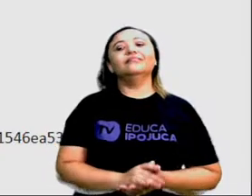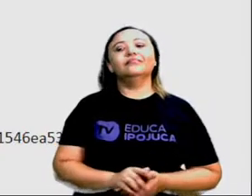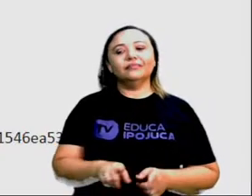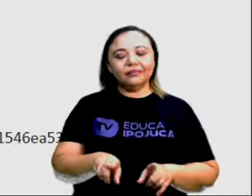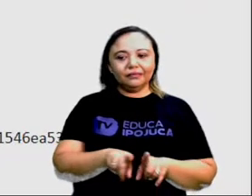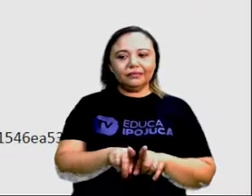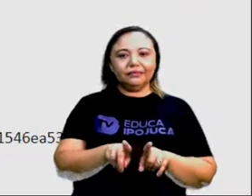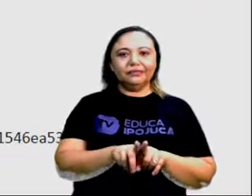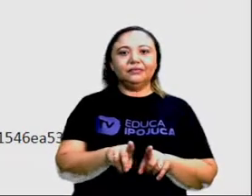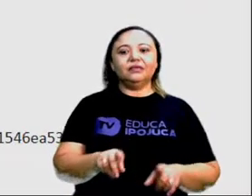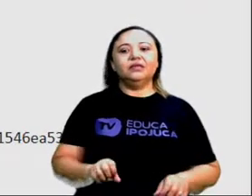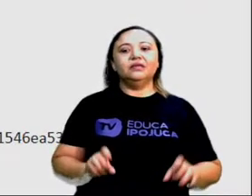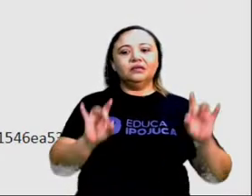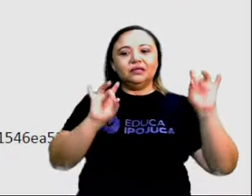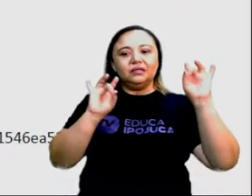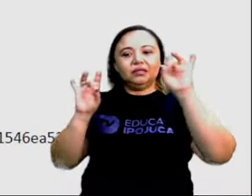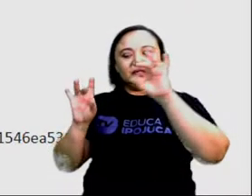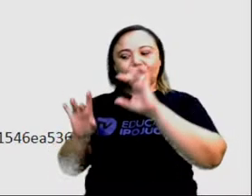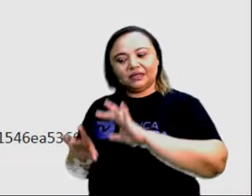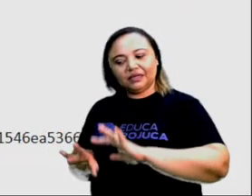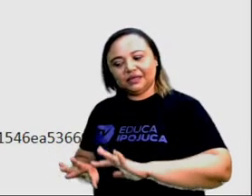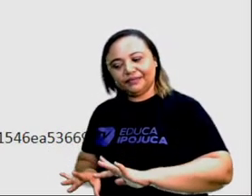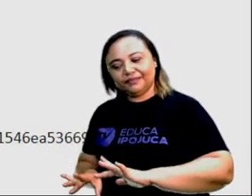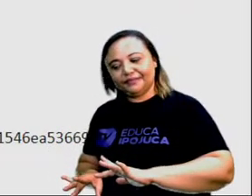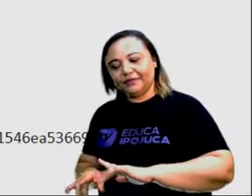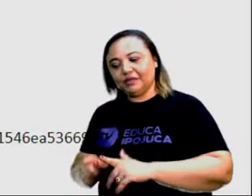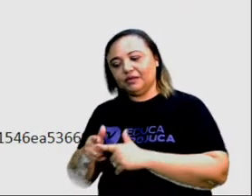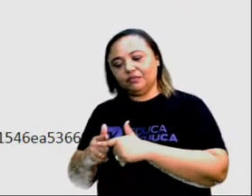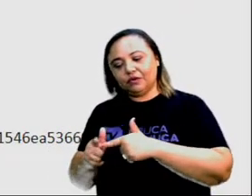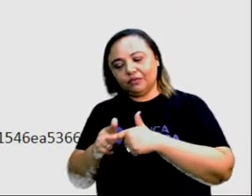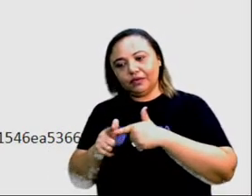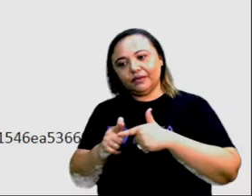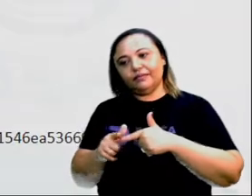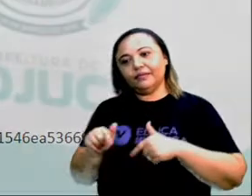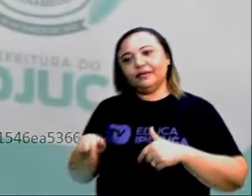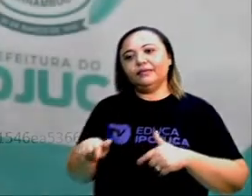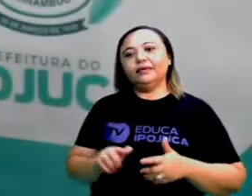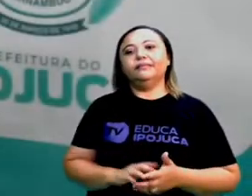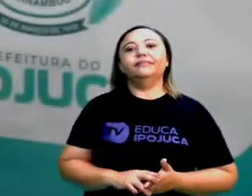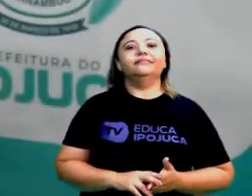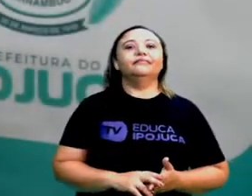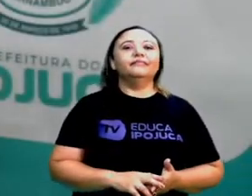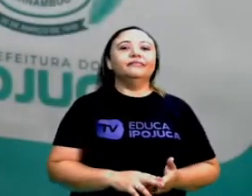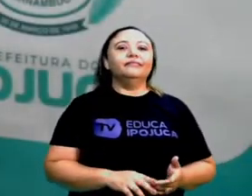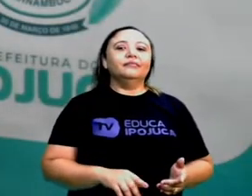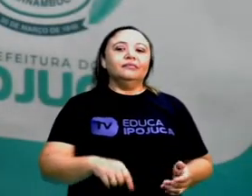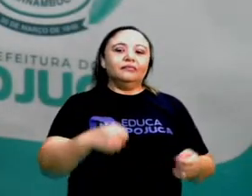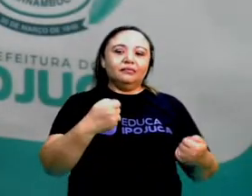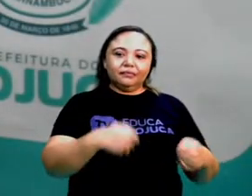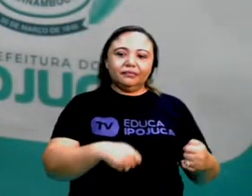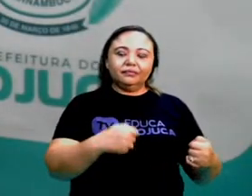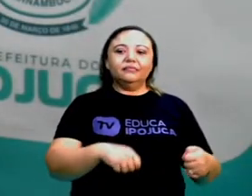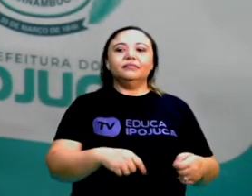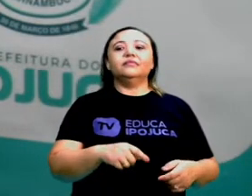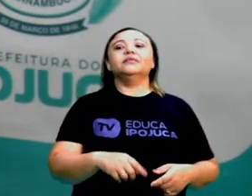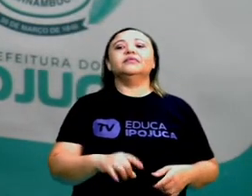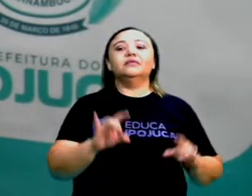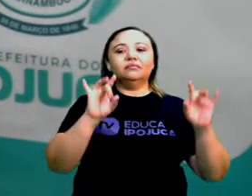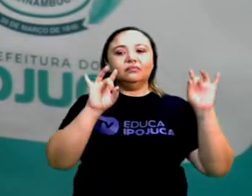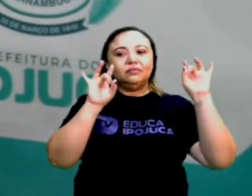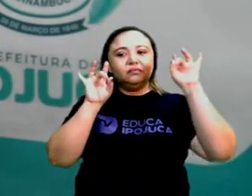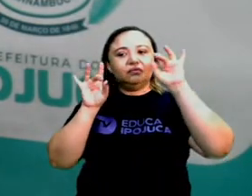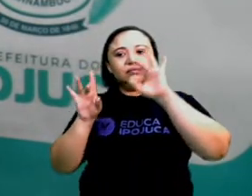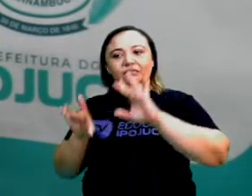né? Além do descarte do item que está substituindo. Então a gente vê que precisa de um